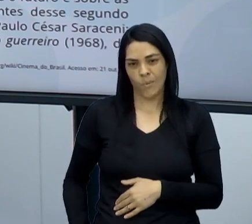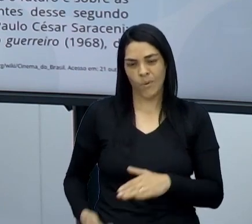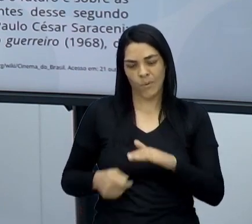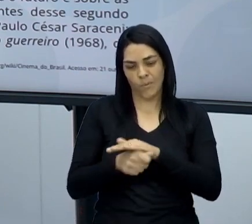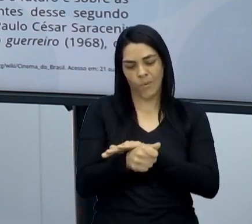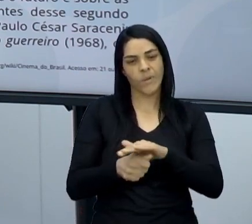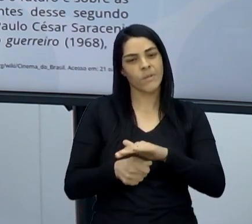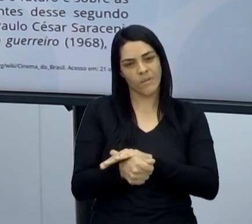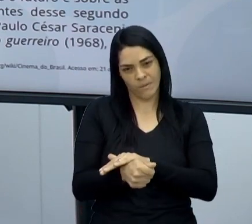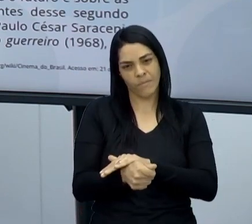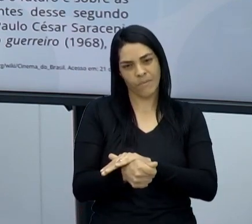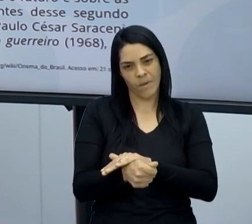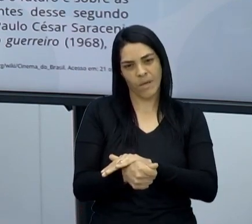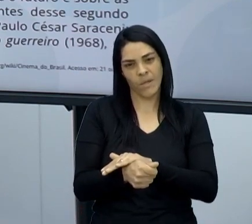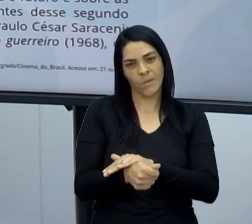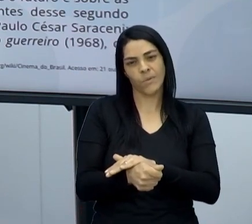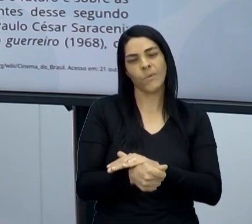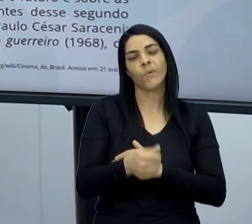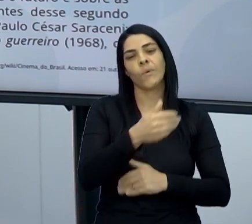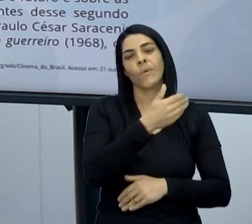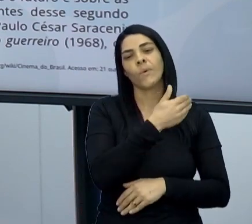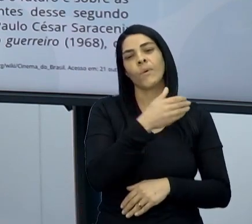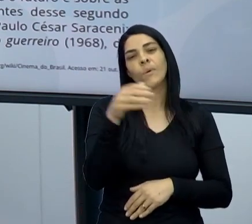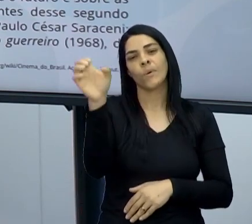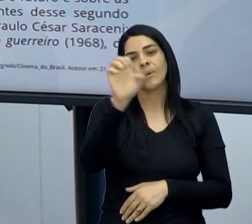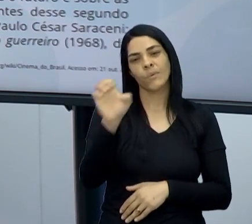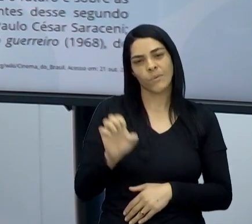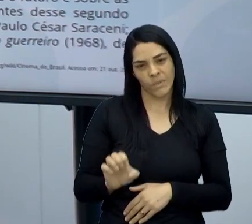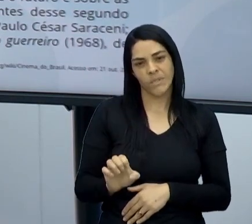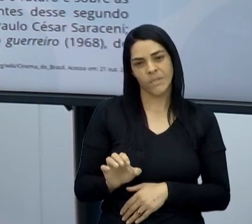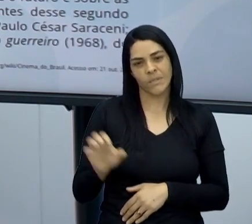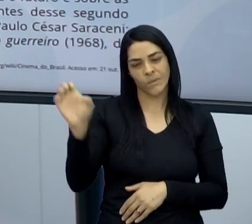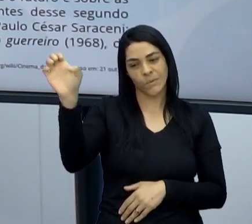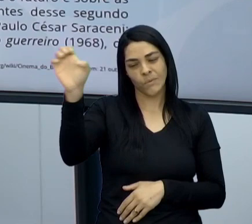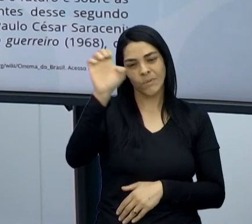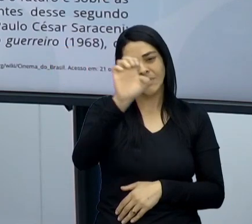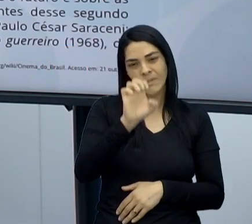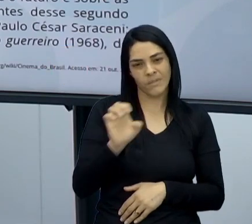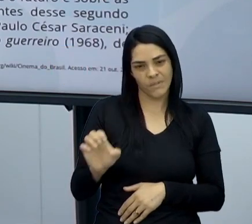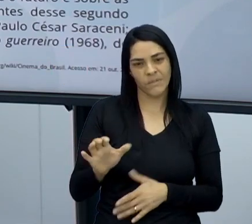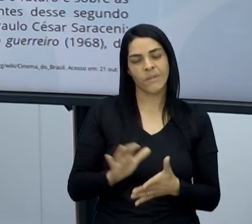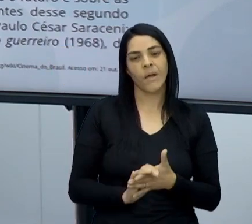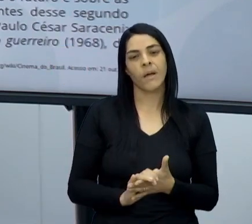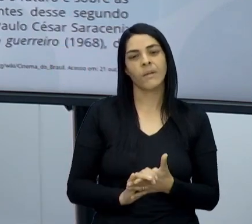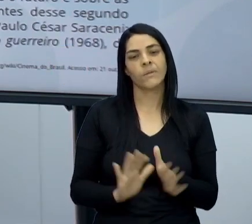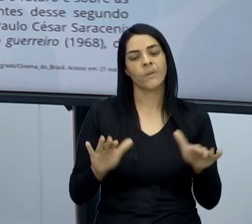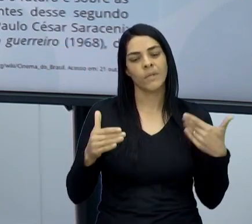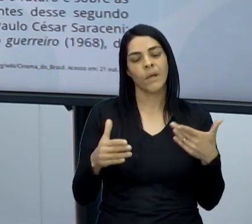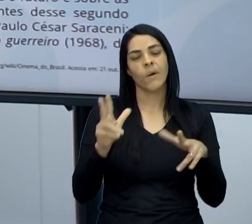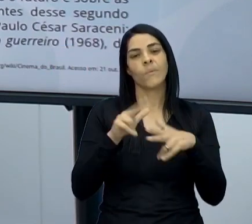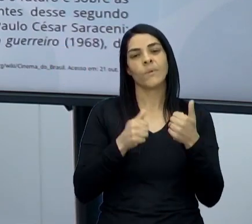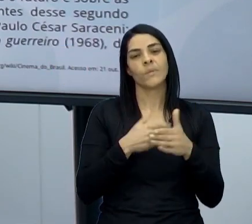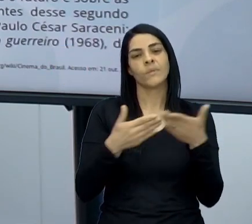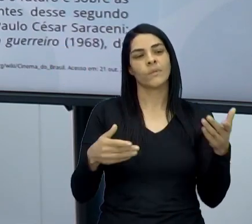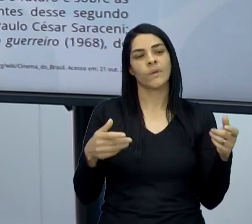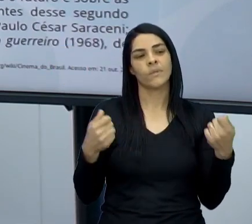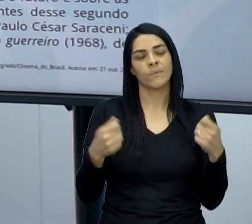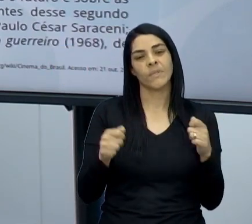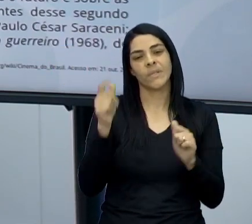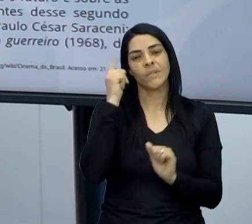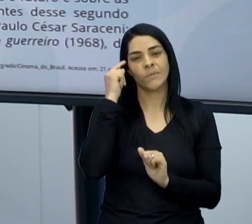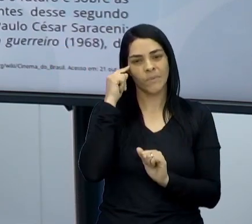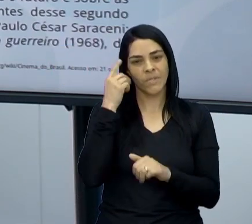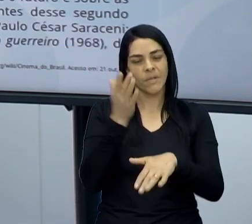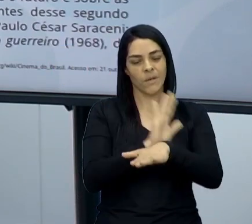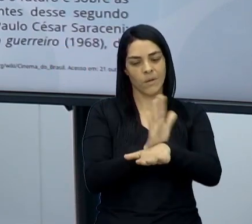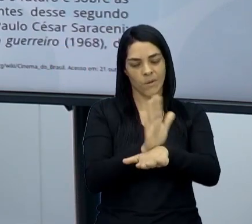há investimento do Estado no cinema, fazer filmes apenas com festa. Então, por isso que a gente tem que pensar que o cinema tem que abarcar